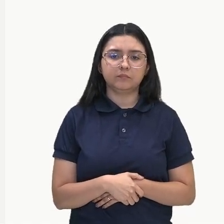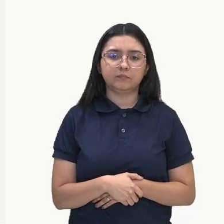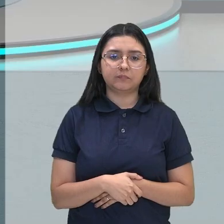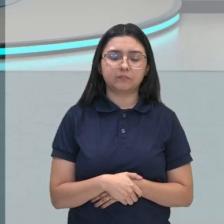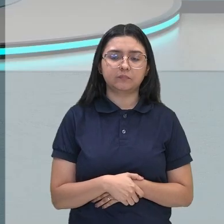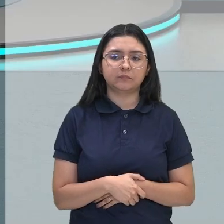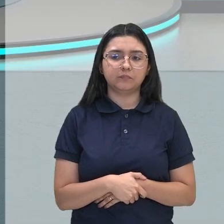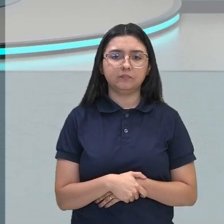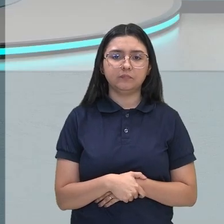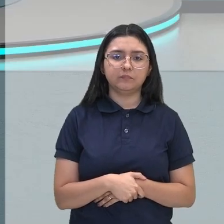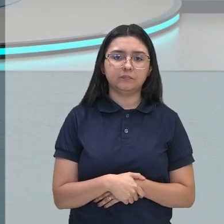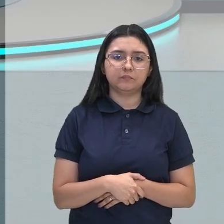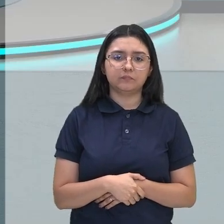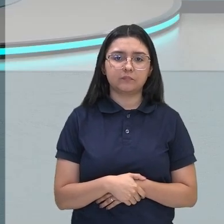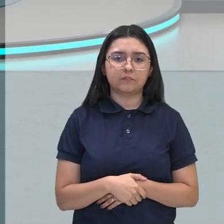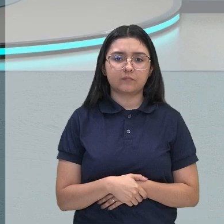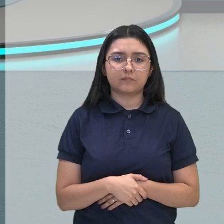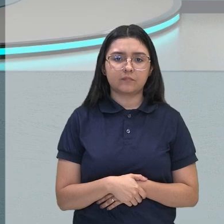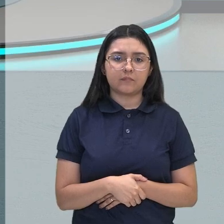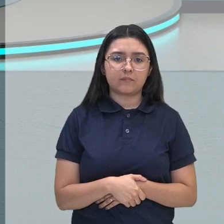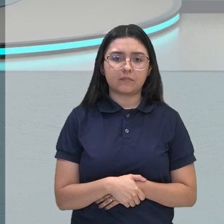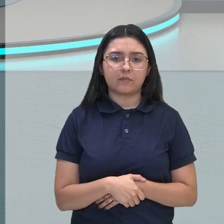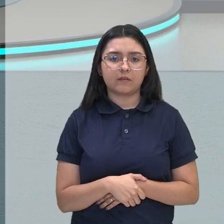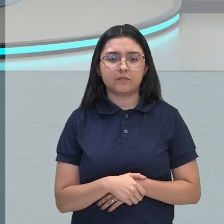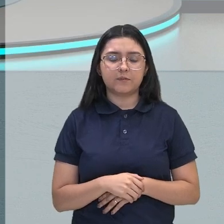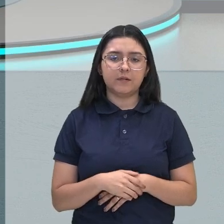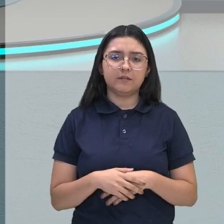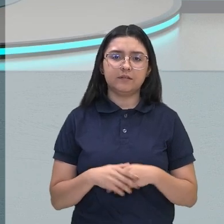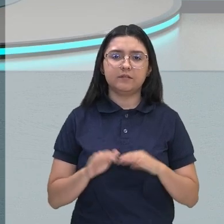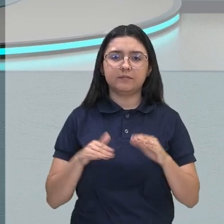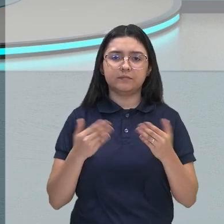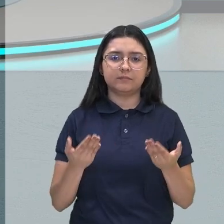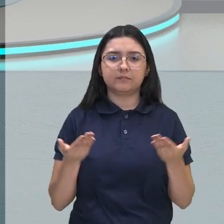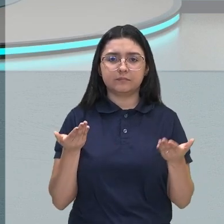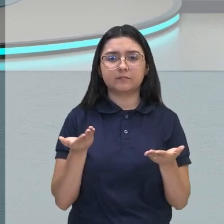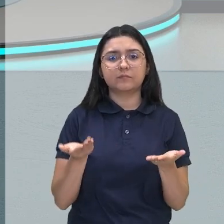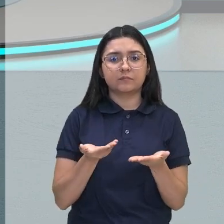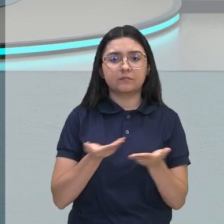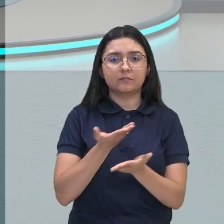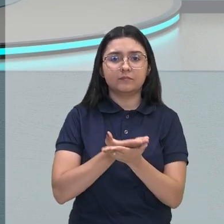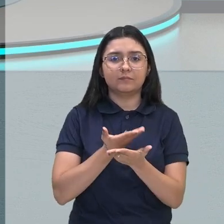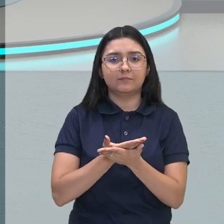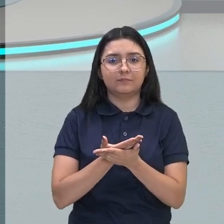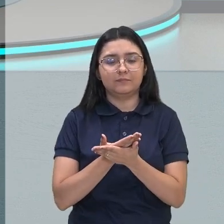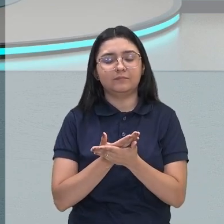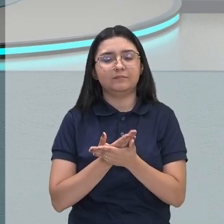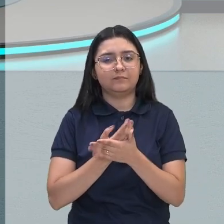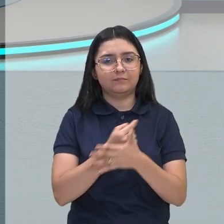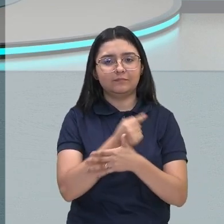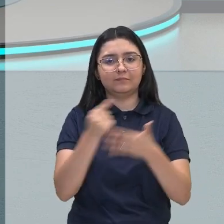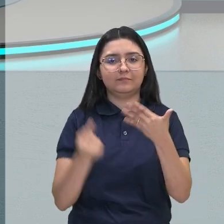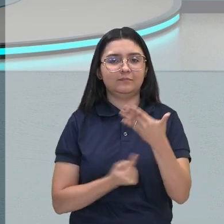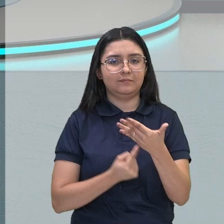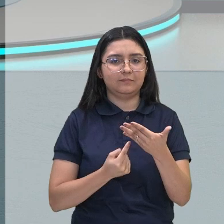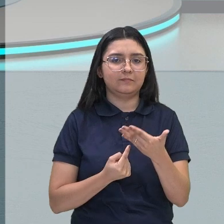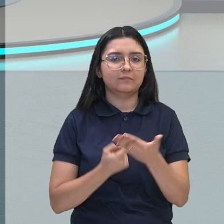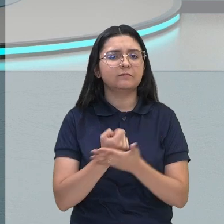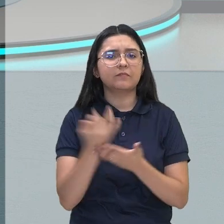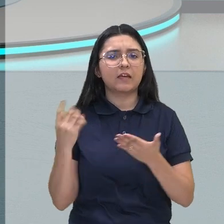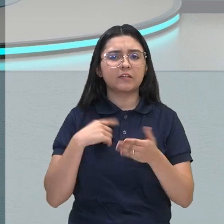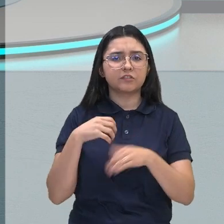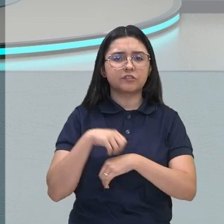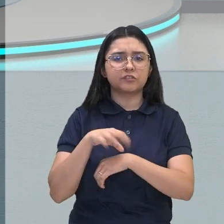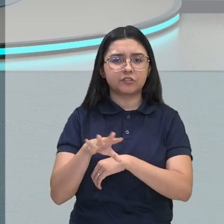texto. Bem, nesta aula nós vimos várias dicas para fazermos